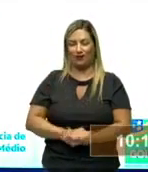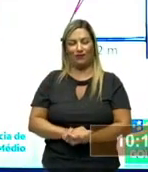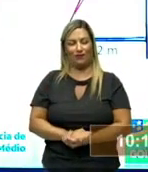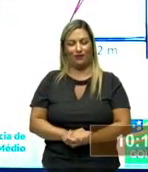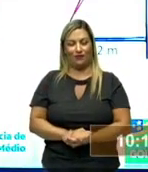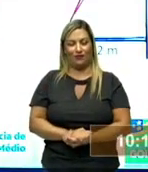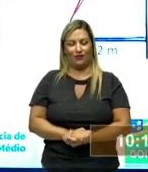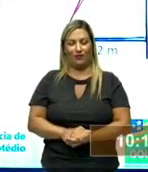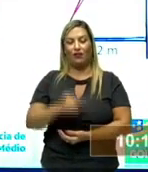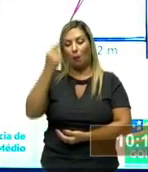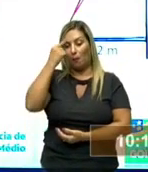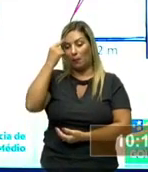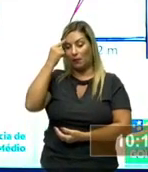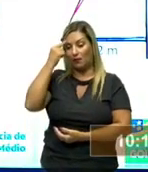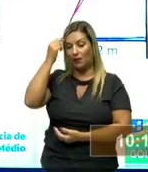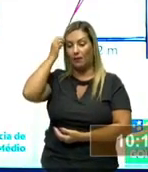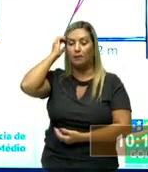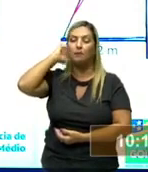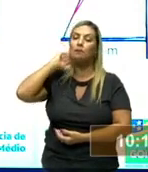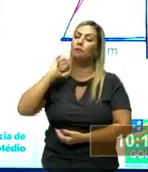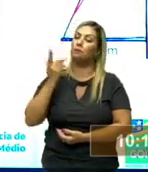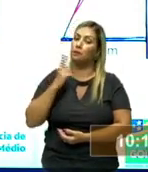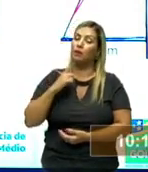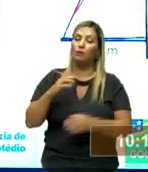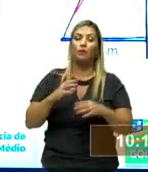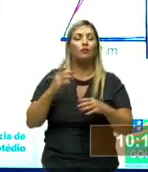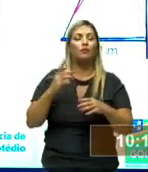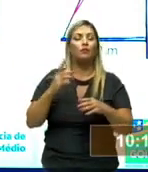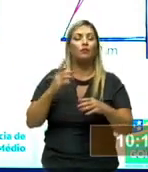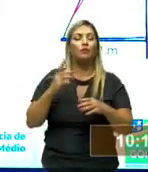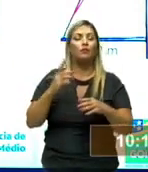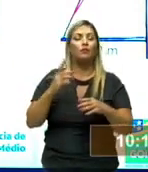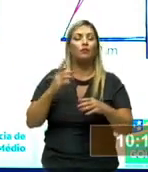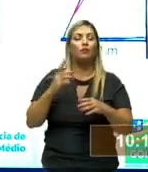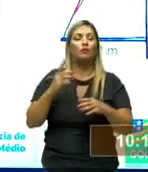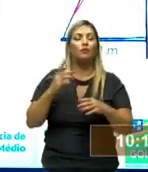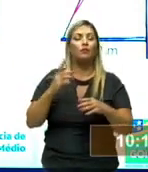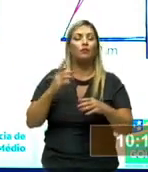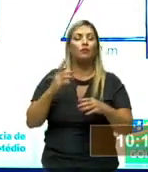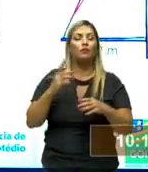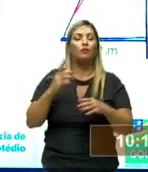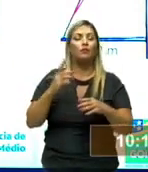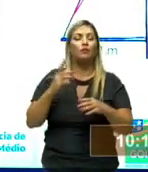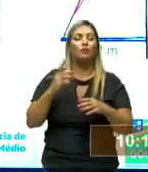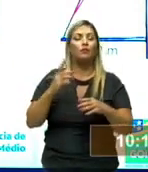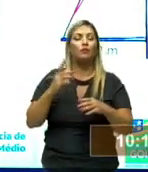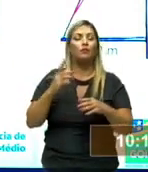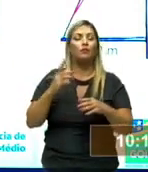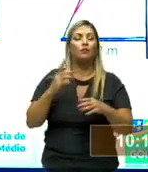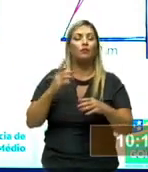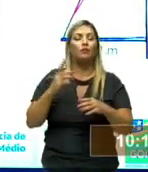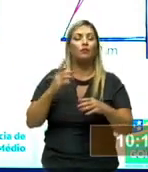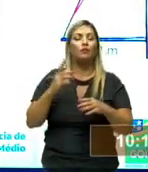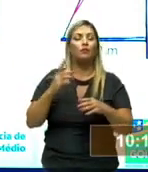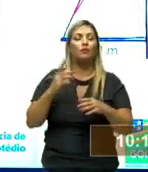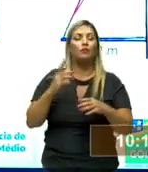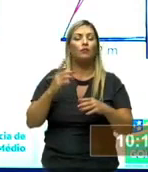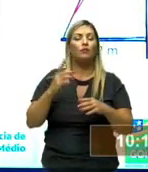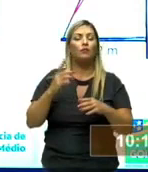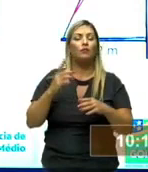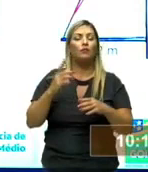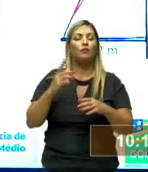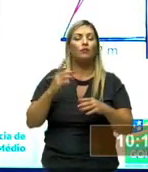pensando nisso vamos fazer aqui nossa continha se vai virar um cone ao girar 360 graus um desenho aqui ó